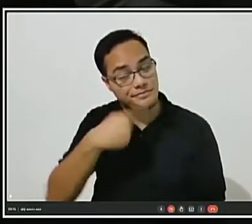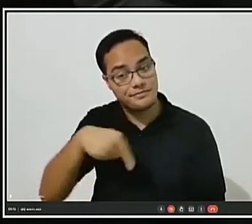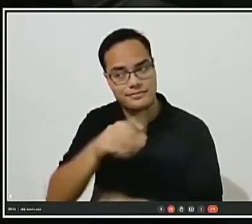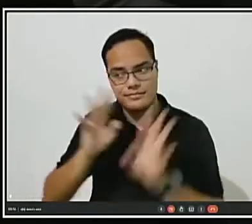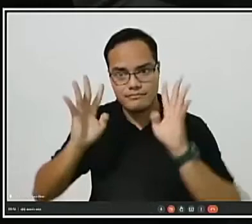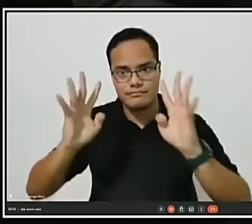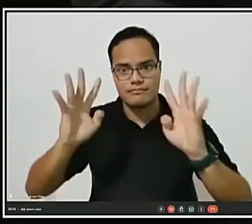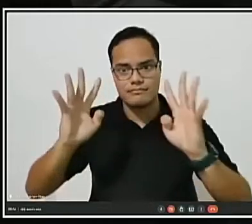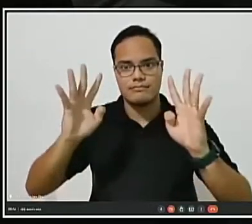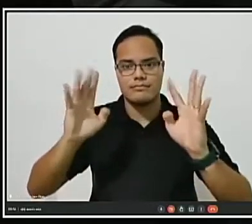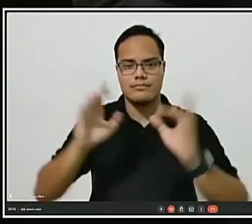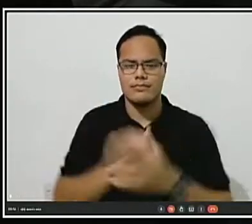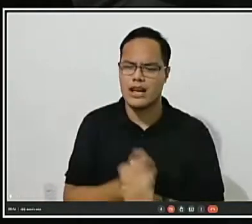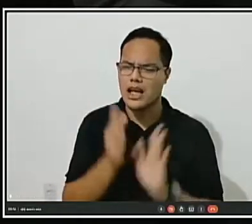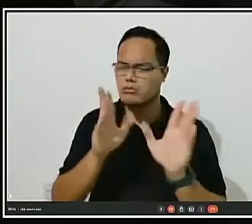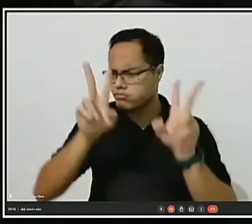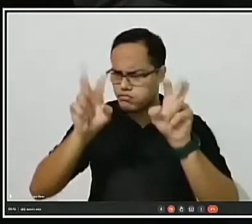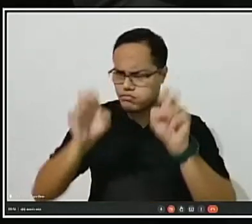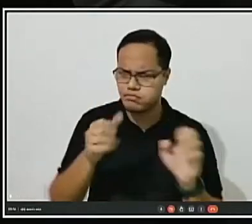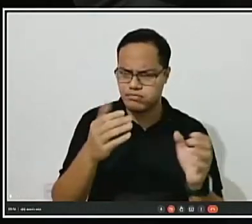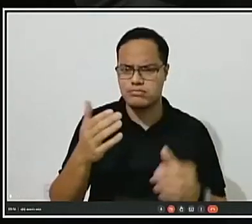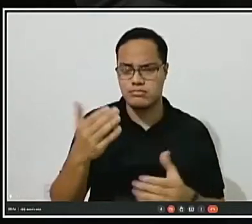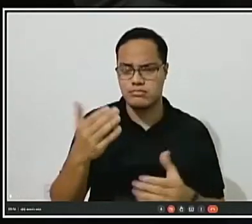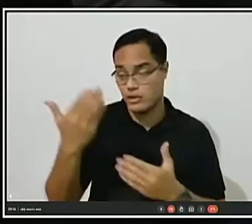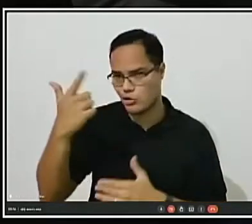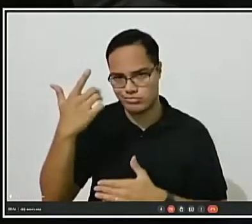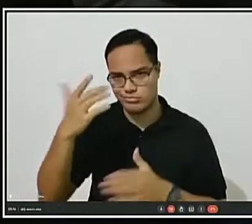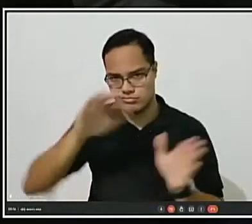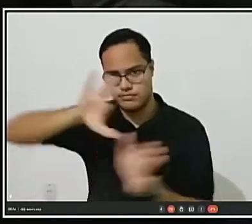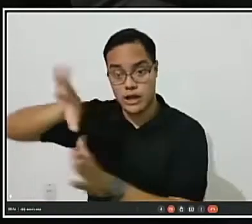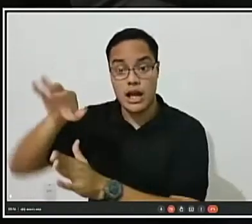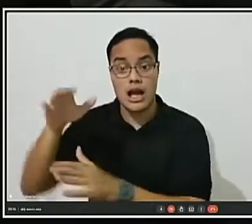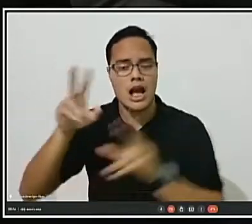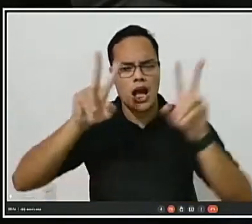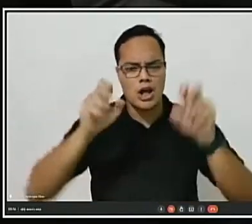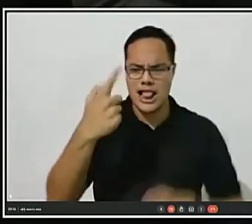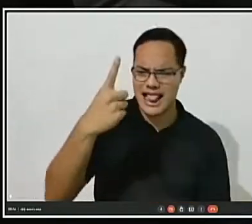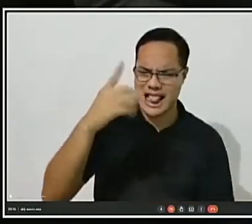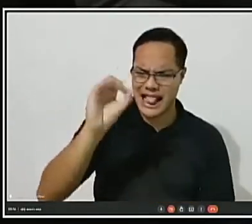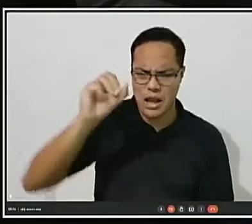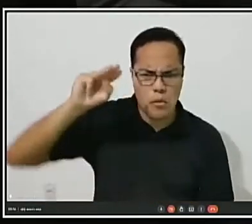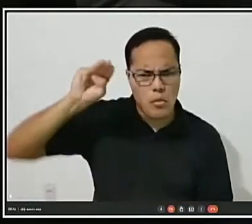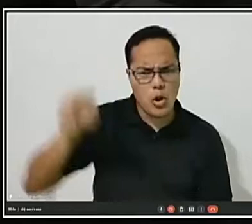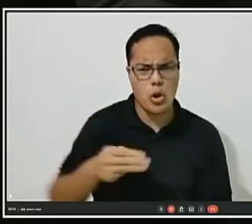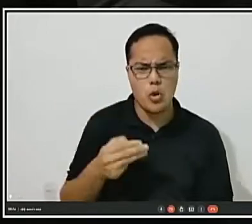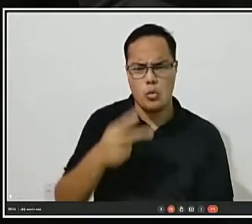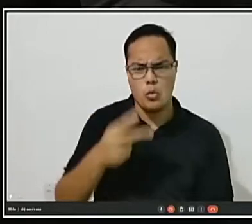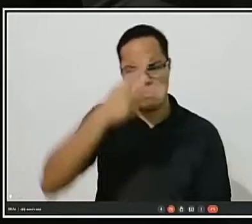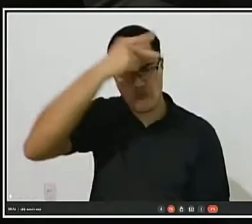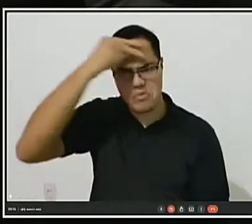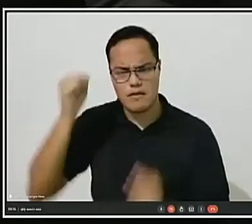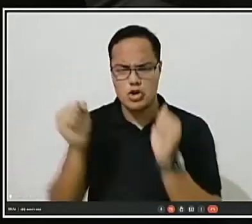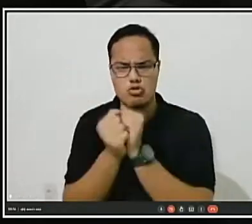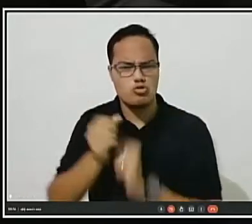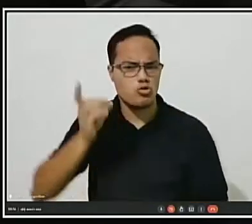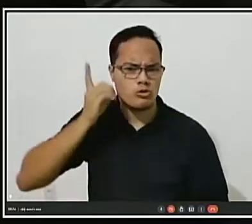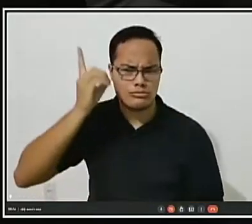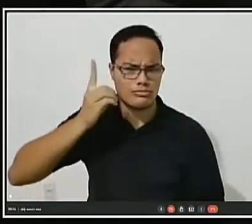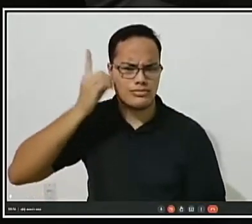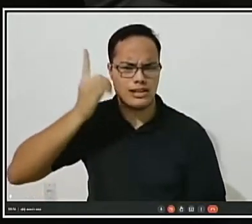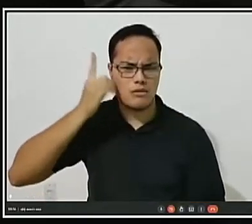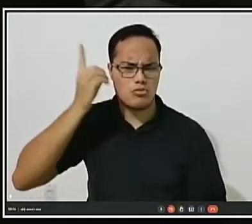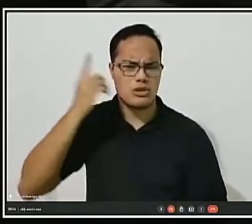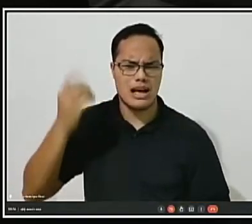Sobre esses 10 milhões, né? O prefeito vem e fala que, junto com o deputado Sembach, eles estão